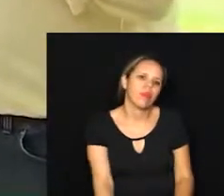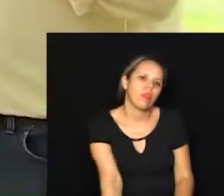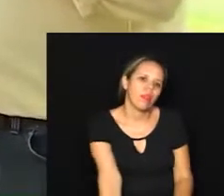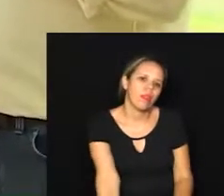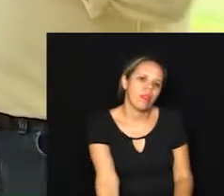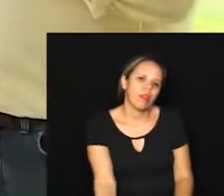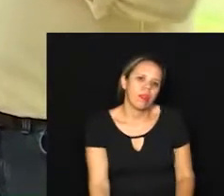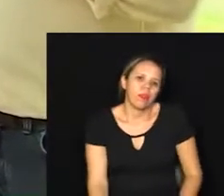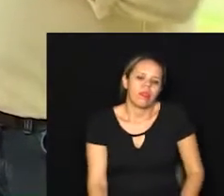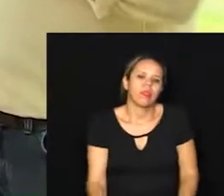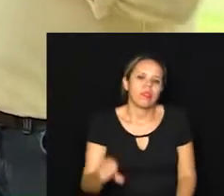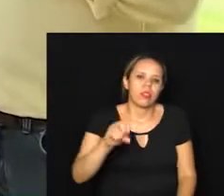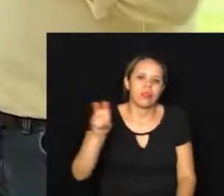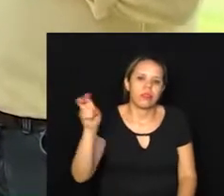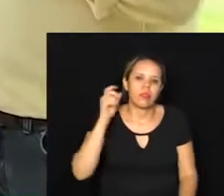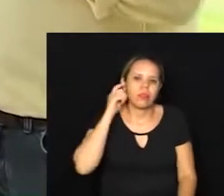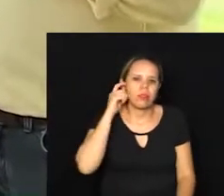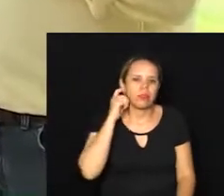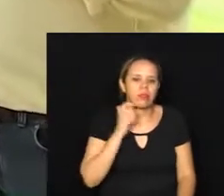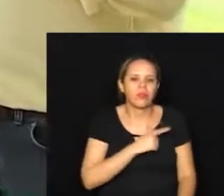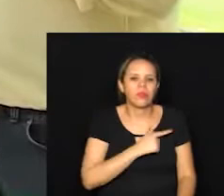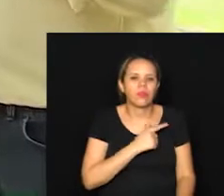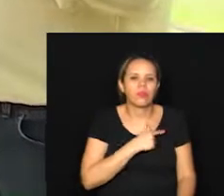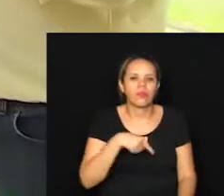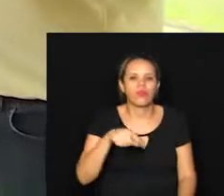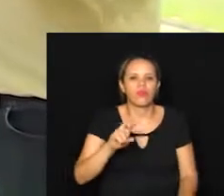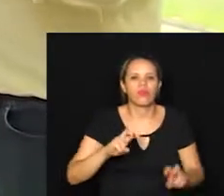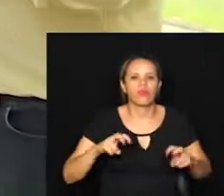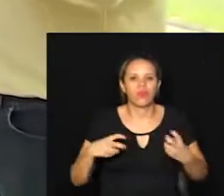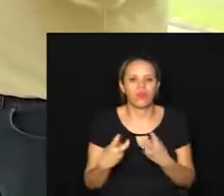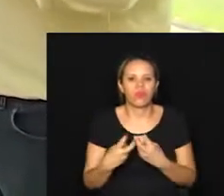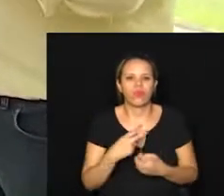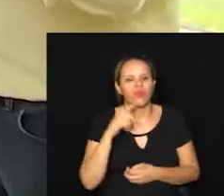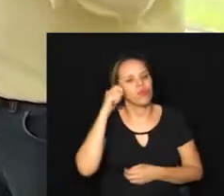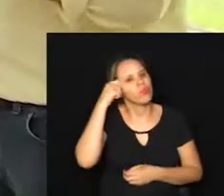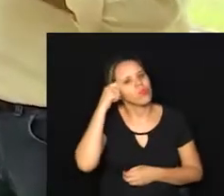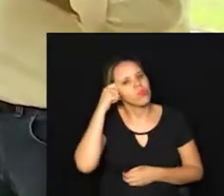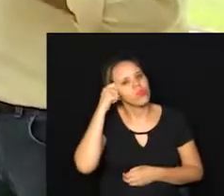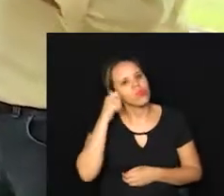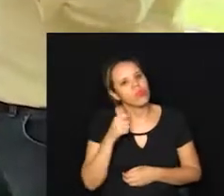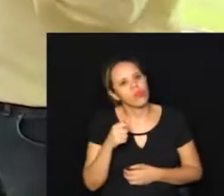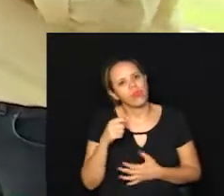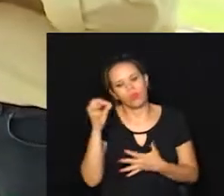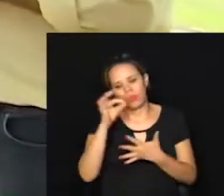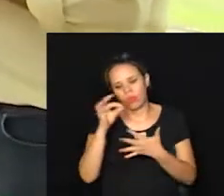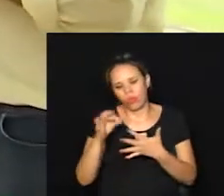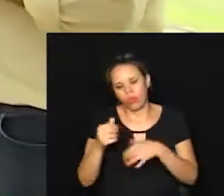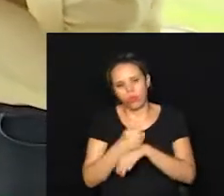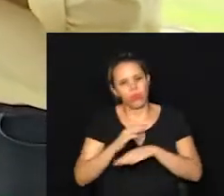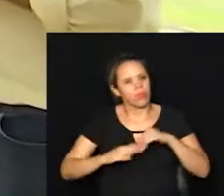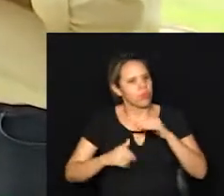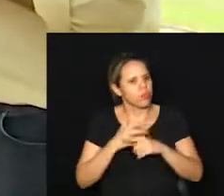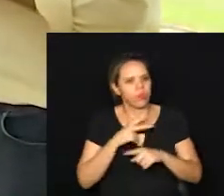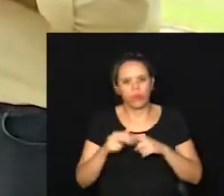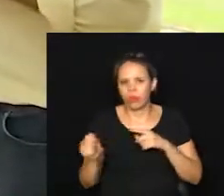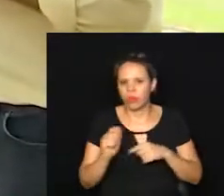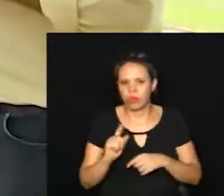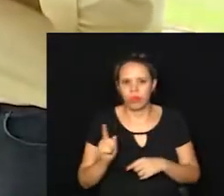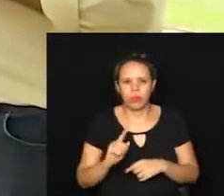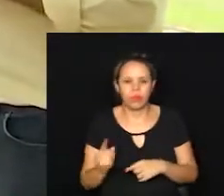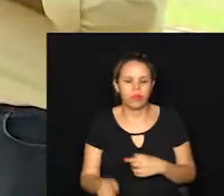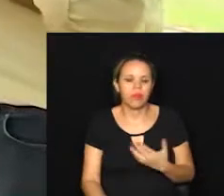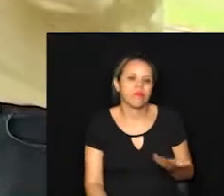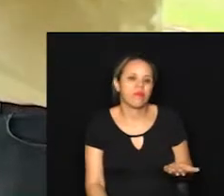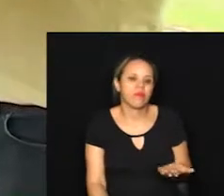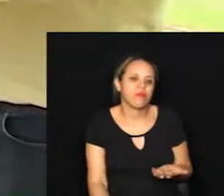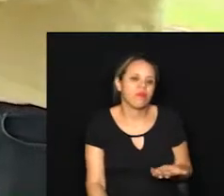foi em 95, será? Que o Guarani foi para o estádio Moisés Lucarelli com Djalminha, Amoroso e Luizão e não venceu a partida.